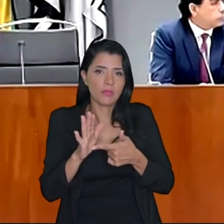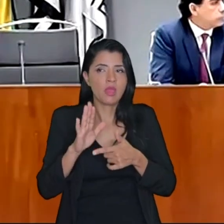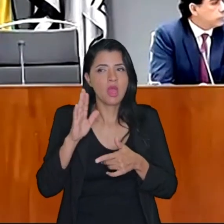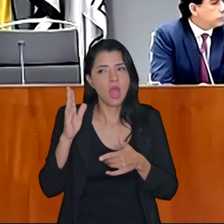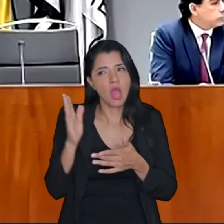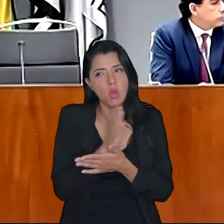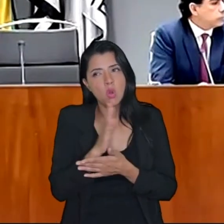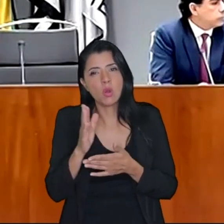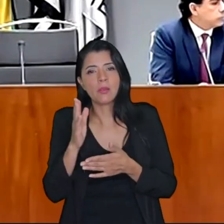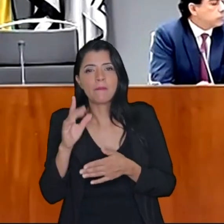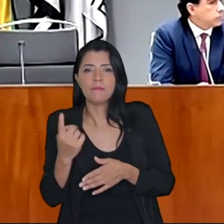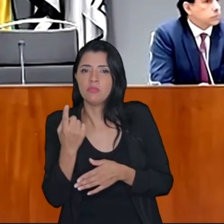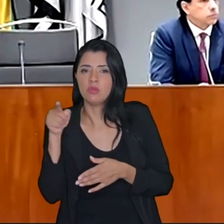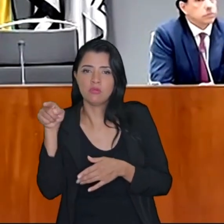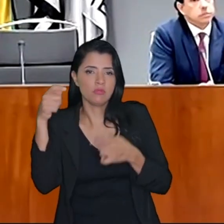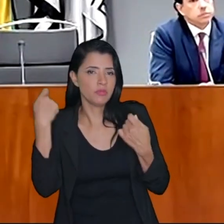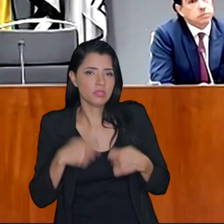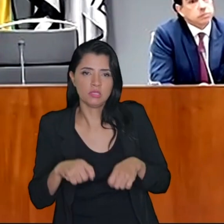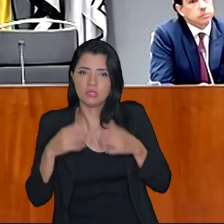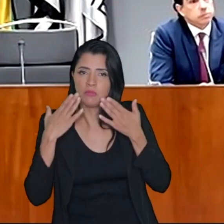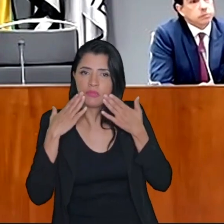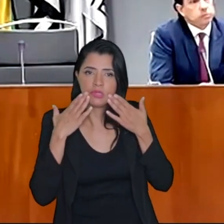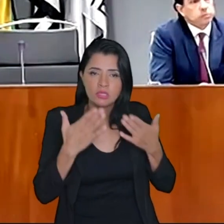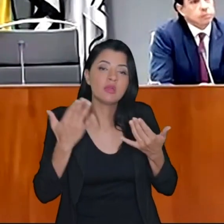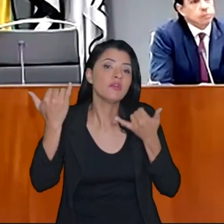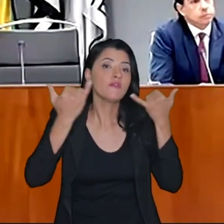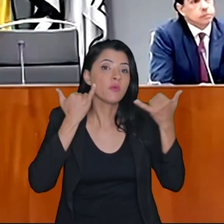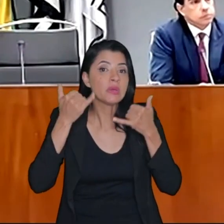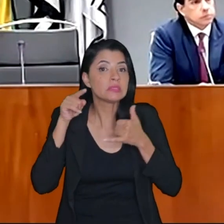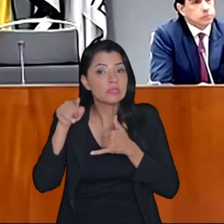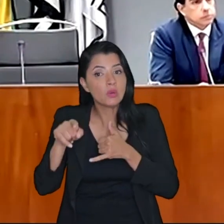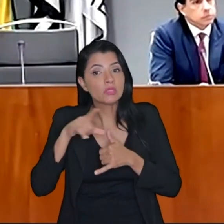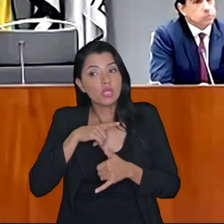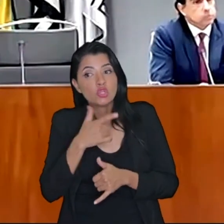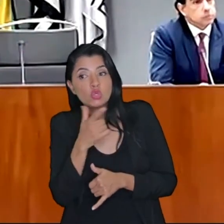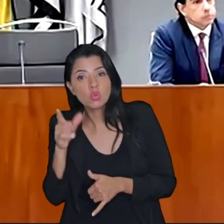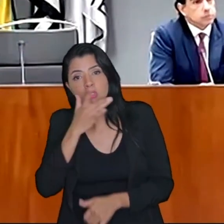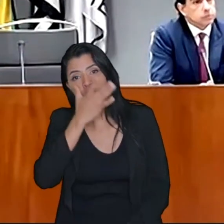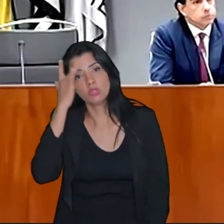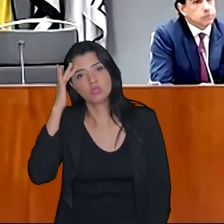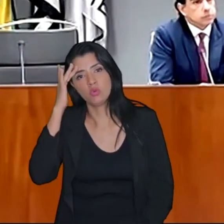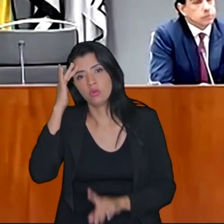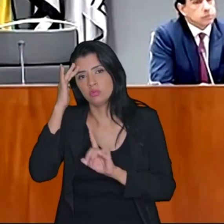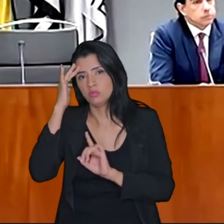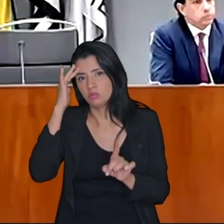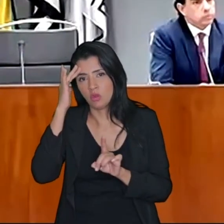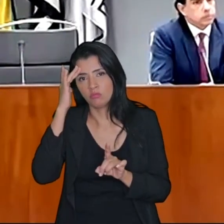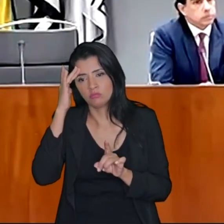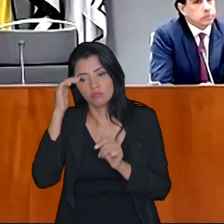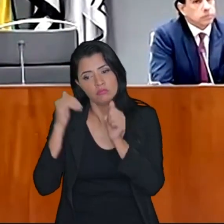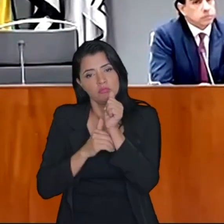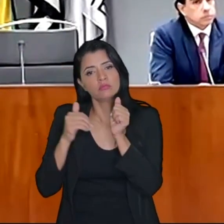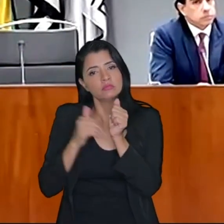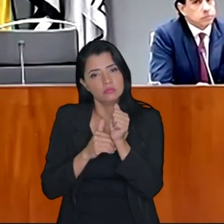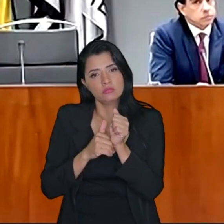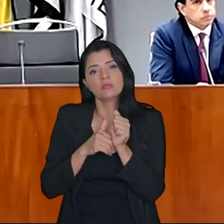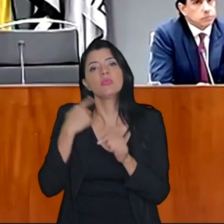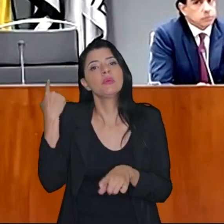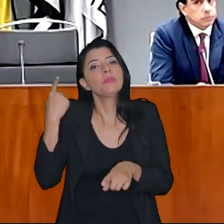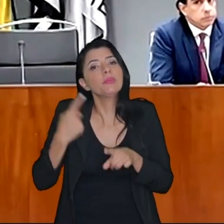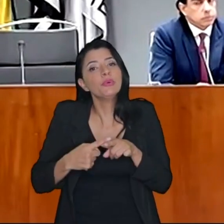primeiro lugar, ele não precisa apresentar informações que ele tem a respeito de outras pessoas. sigilosas, evidentemente,